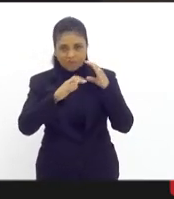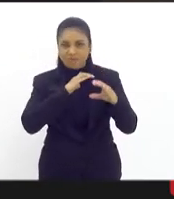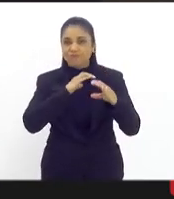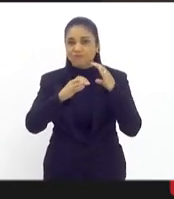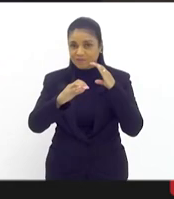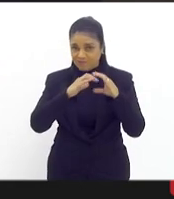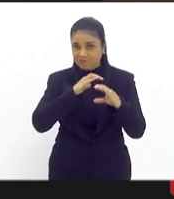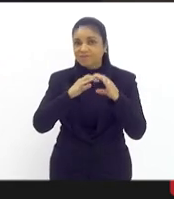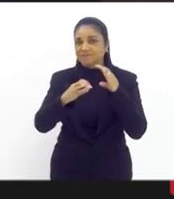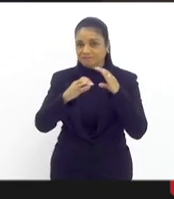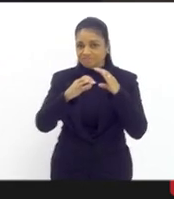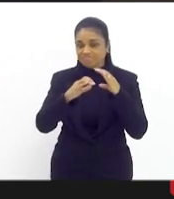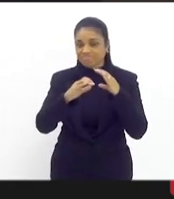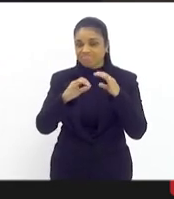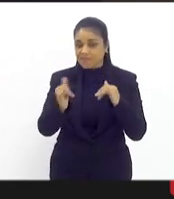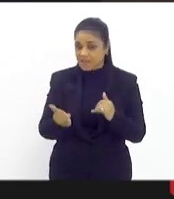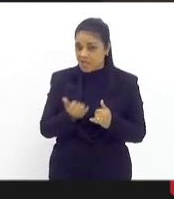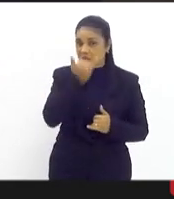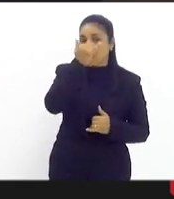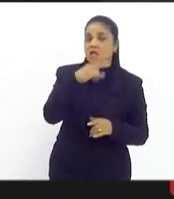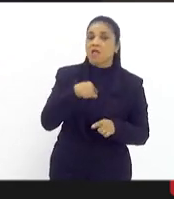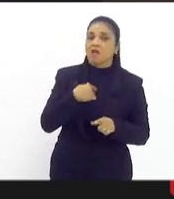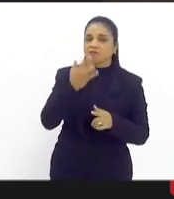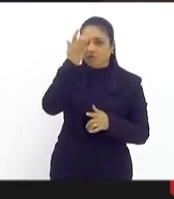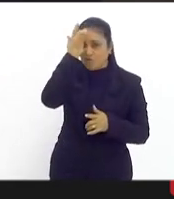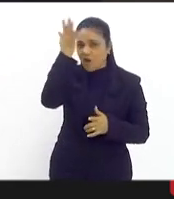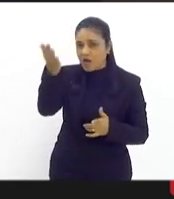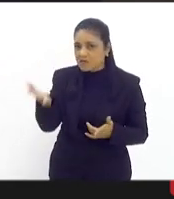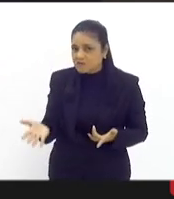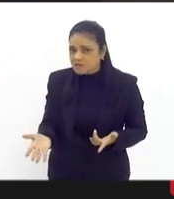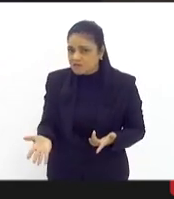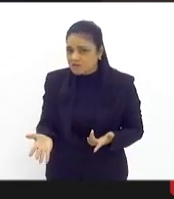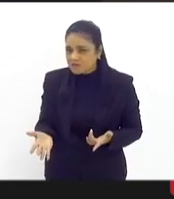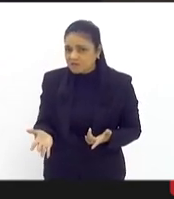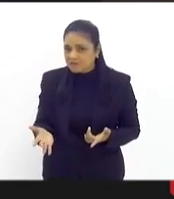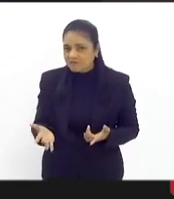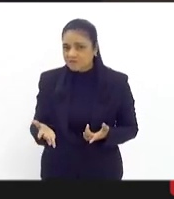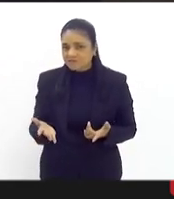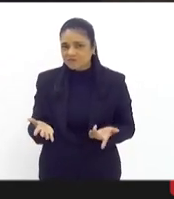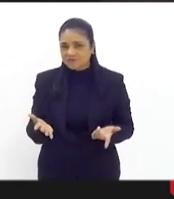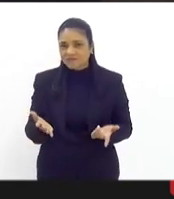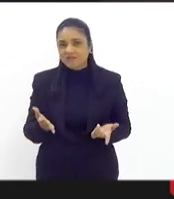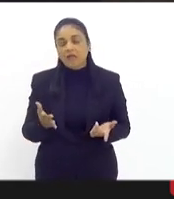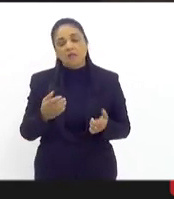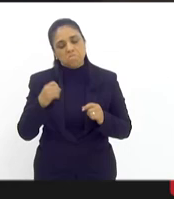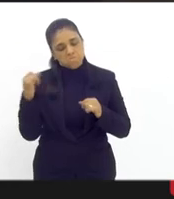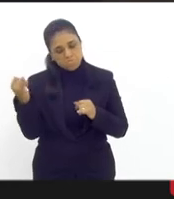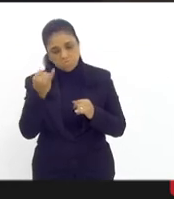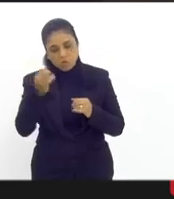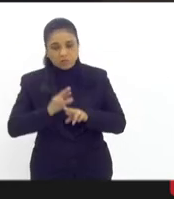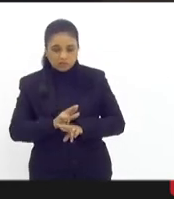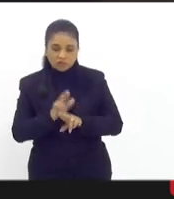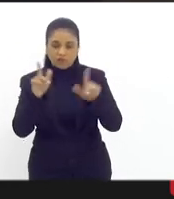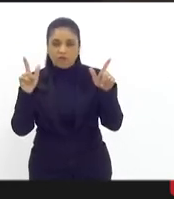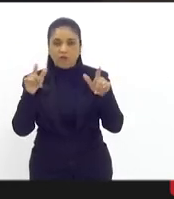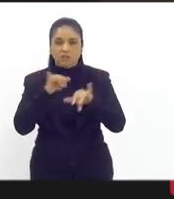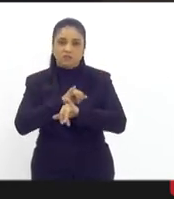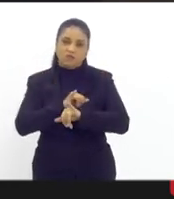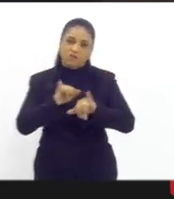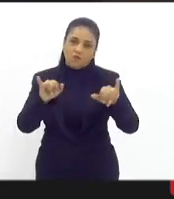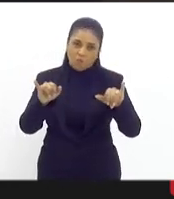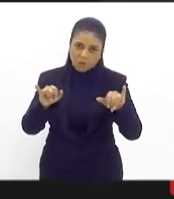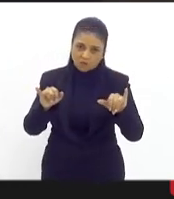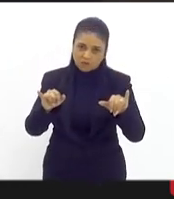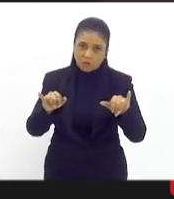você a ser enganado com muita facilidade. Então, é muito importante essa distinção entre os diferentes tipos de desinformação que podem